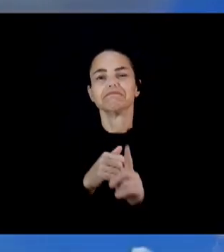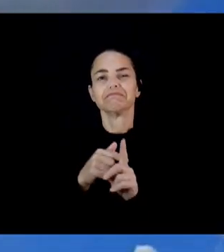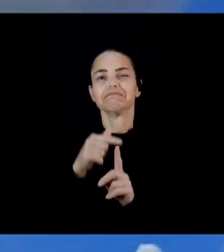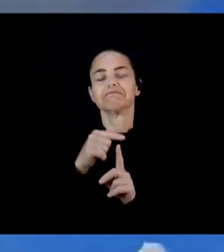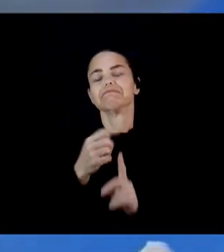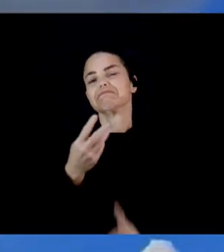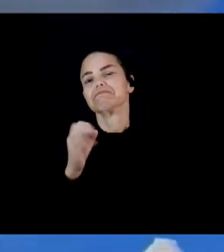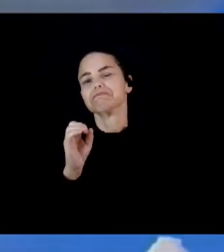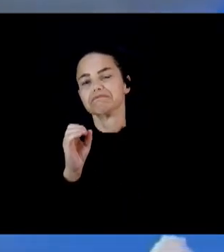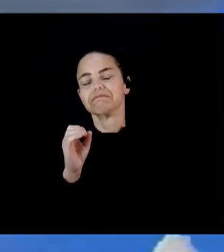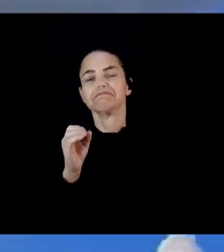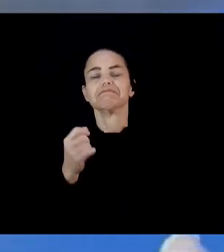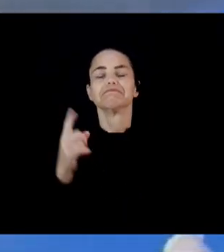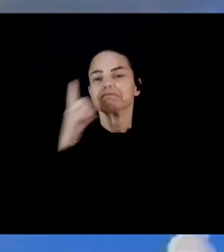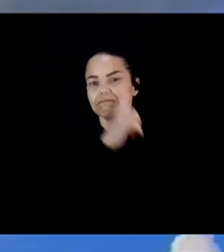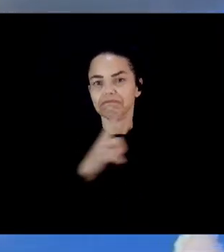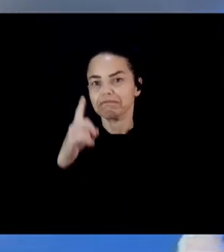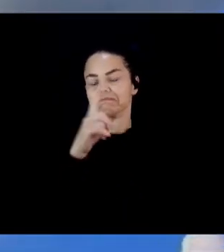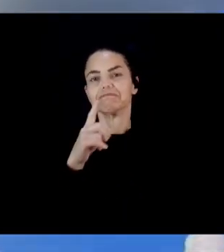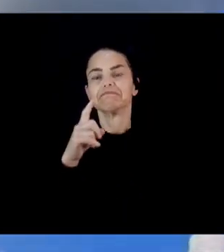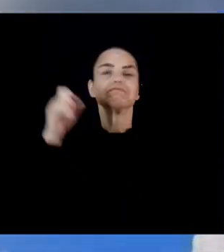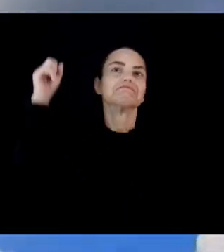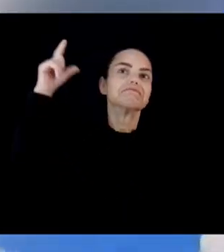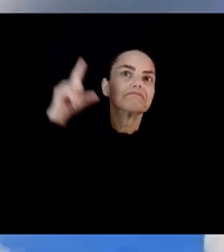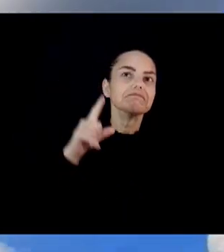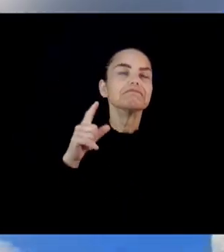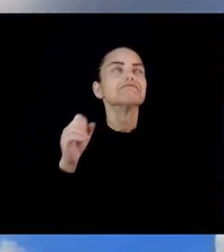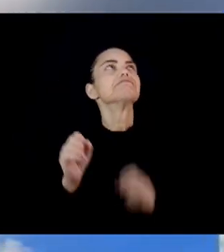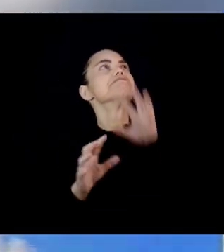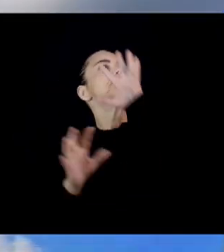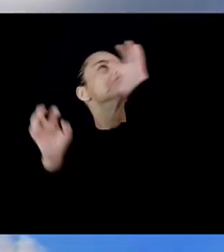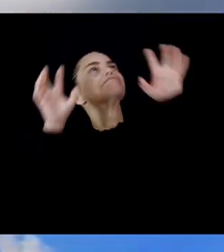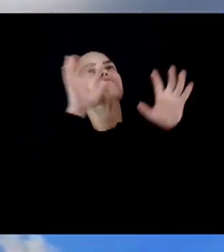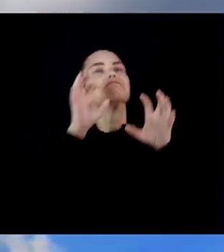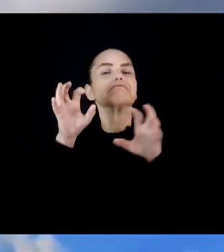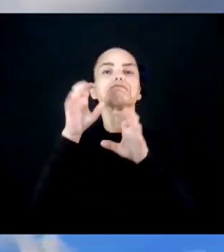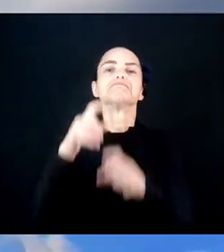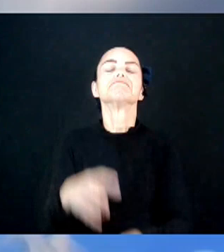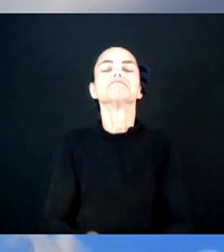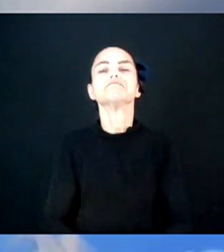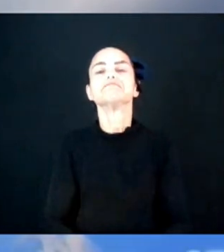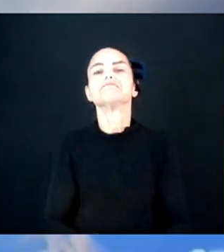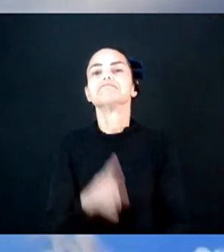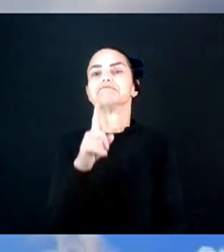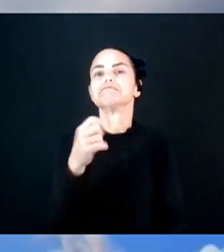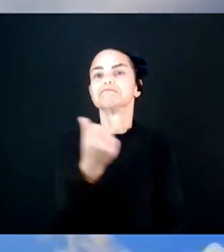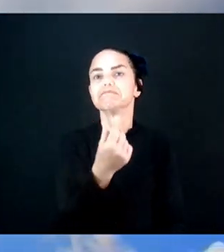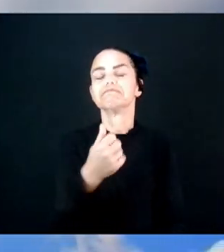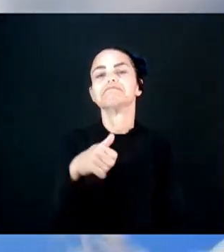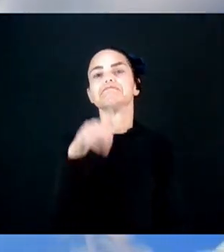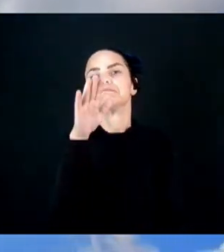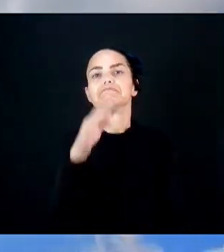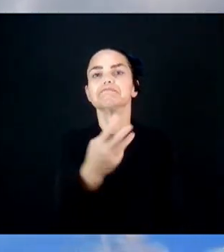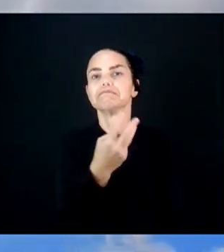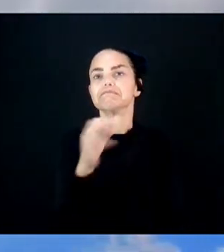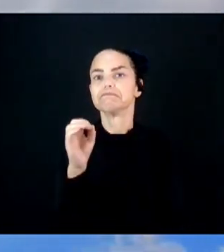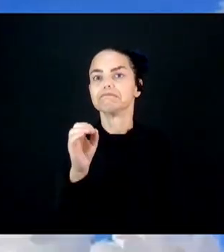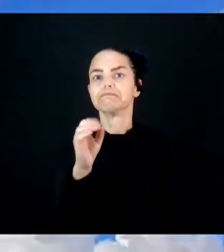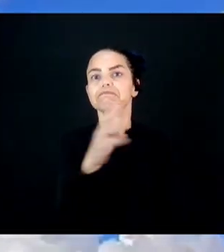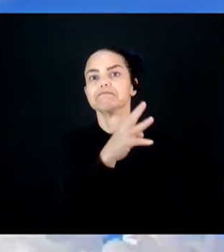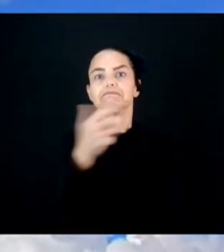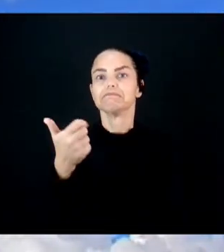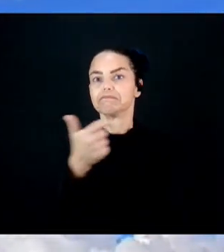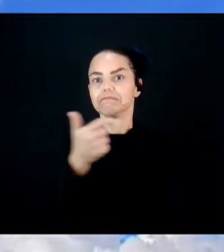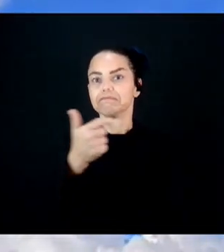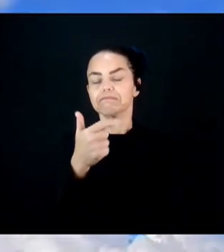um dia de sol, apenas com algumas nuvens no céu, mínima 16, máxima 32 graus.